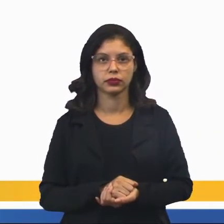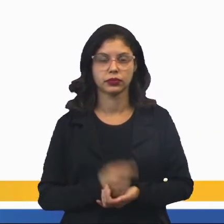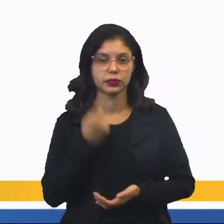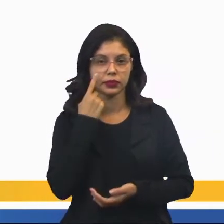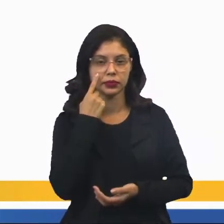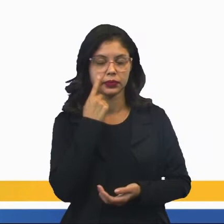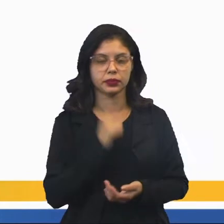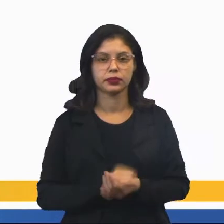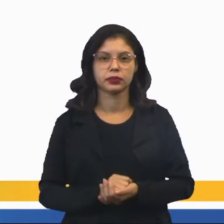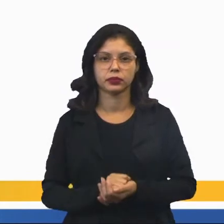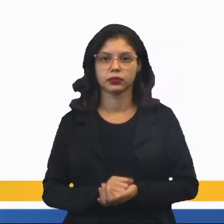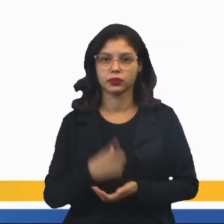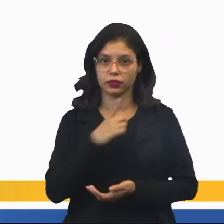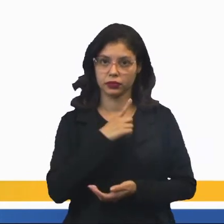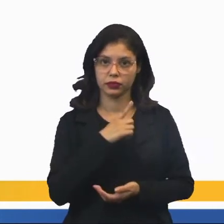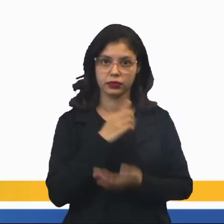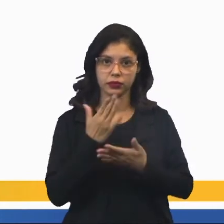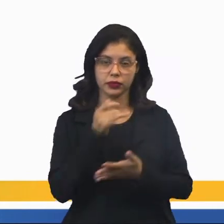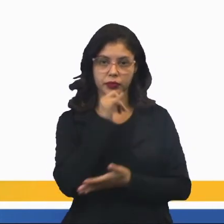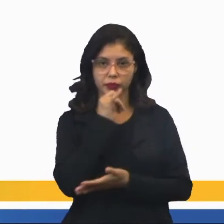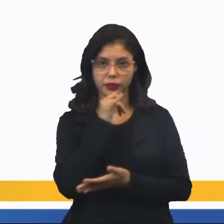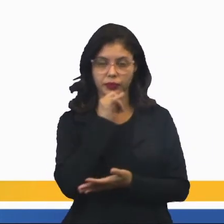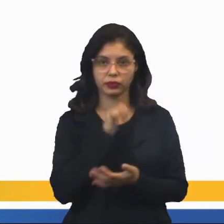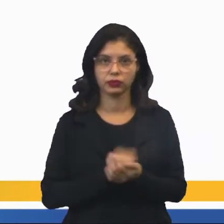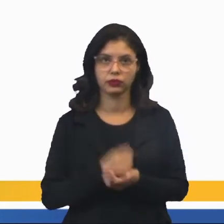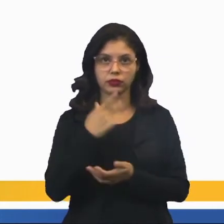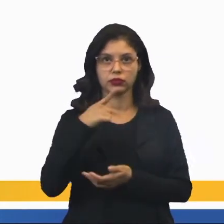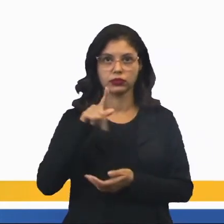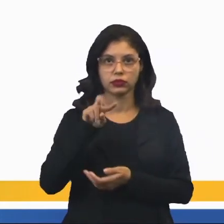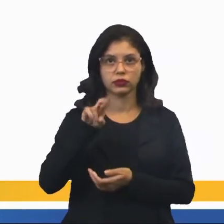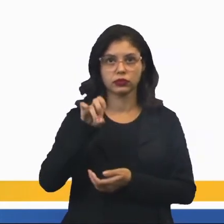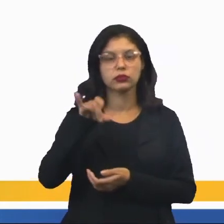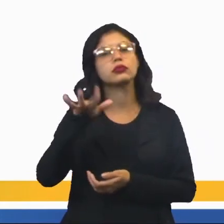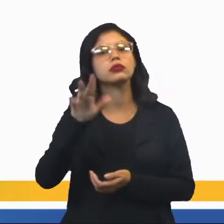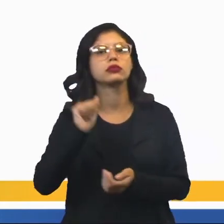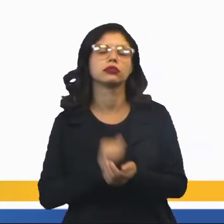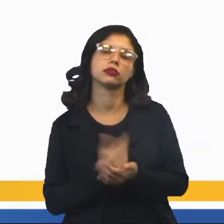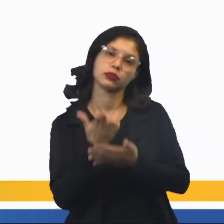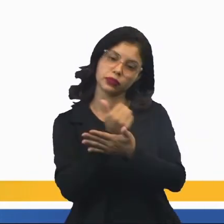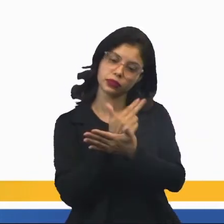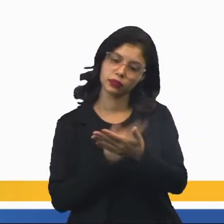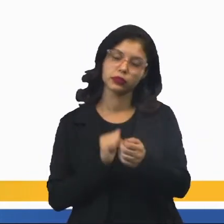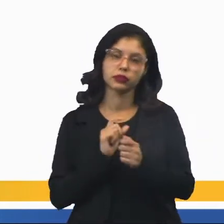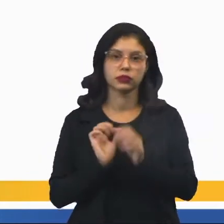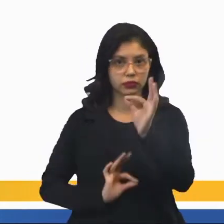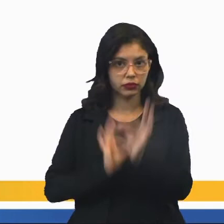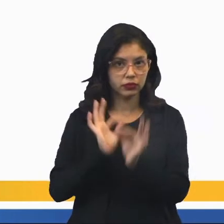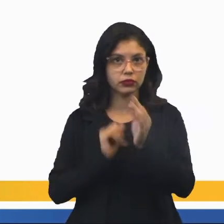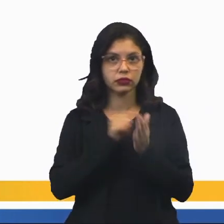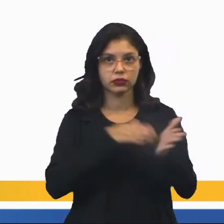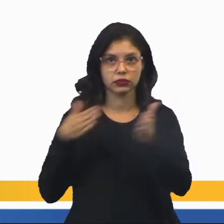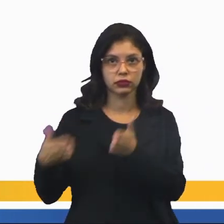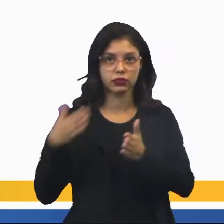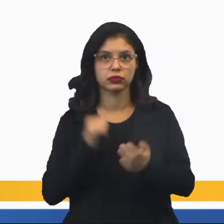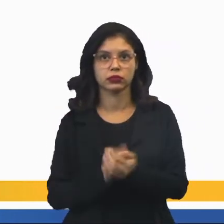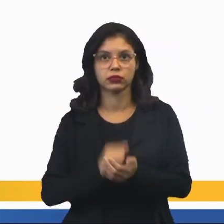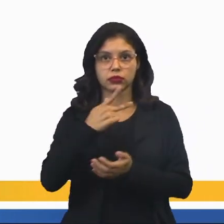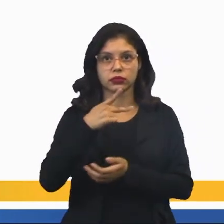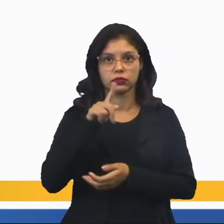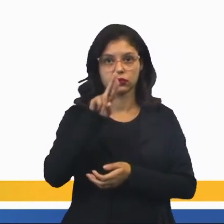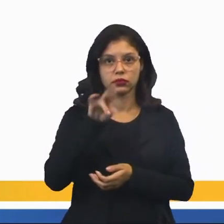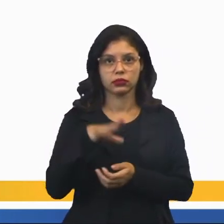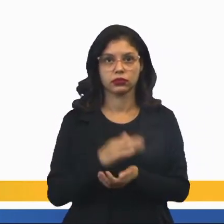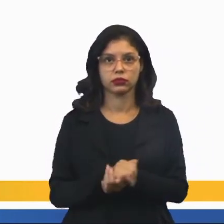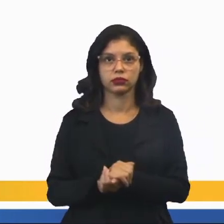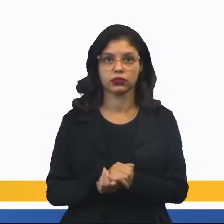Olha só, aqui nós temos um exemplo de arte plumária. São artes que são confeccionadas a partir de plumas, de